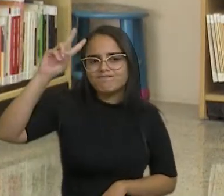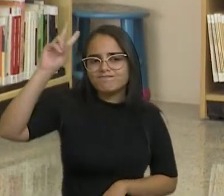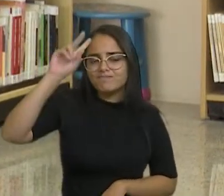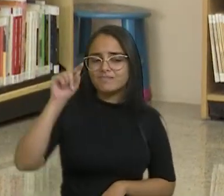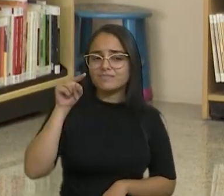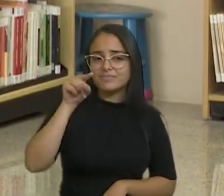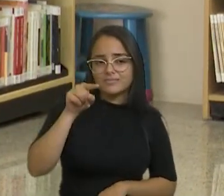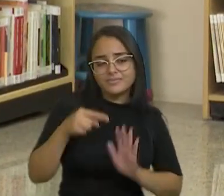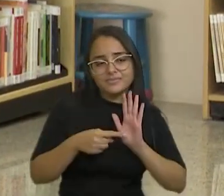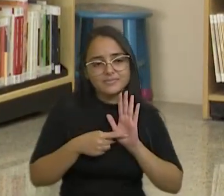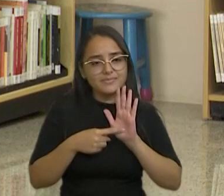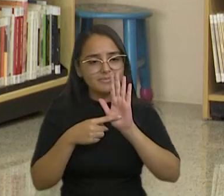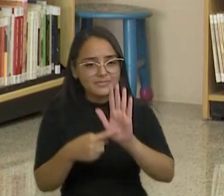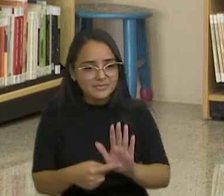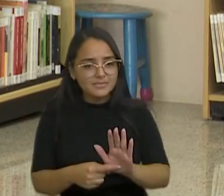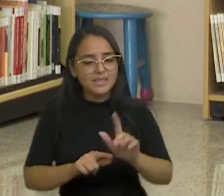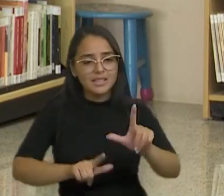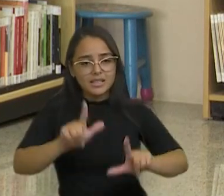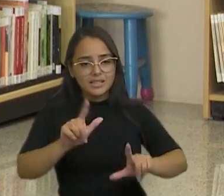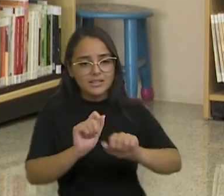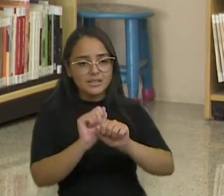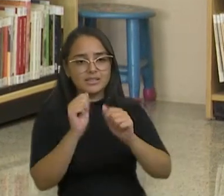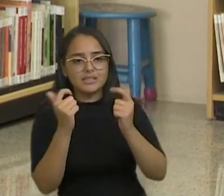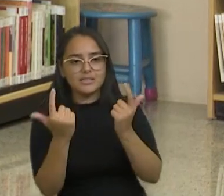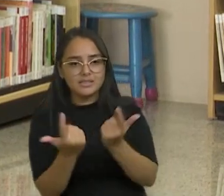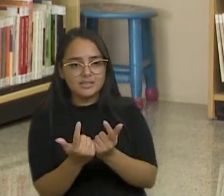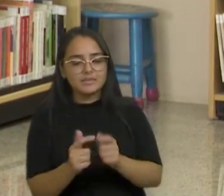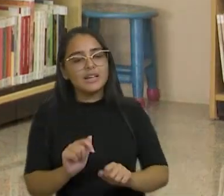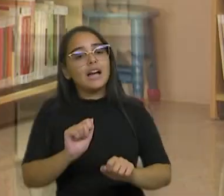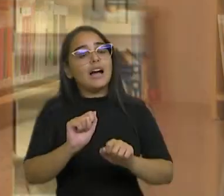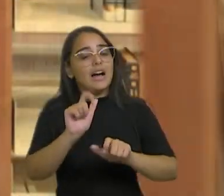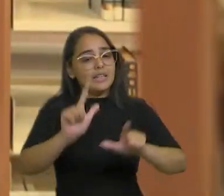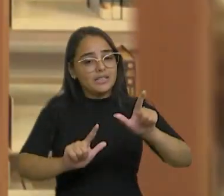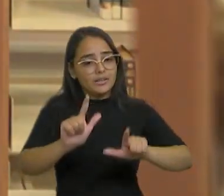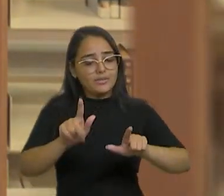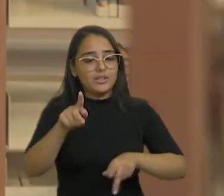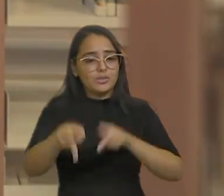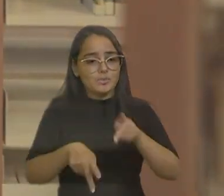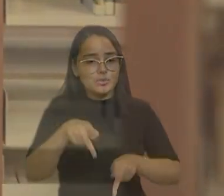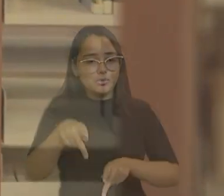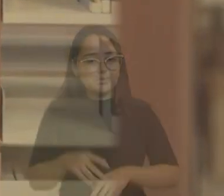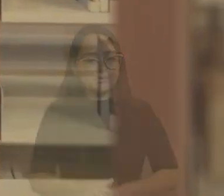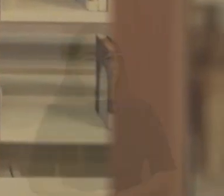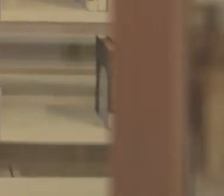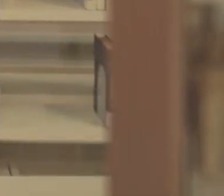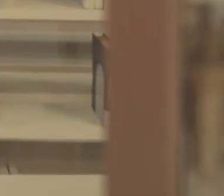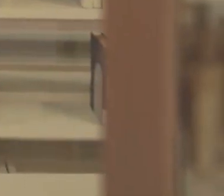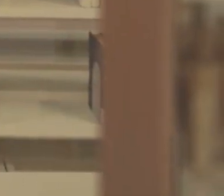você, aqui na TV Assembleia, a TV do nosso povo.